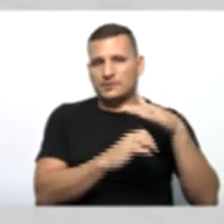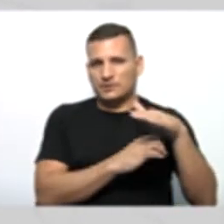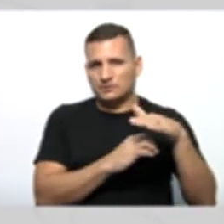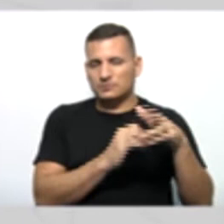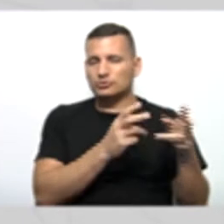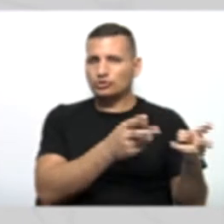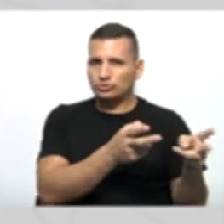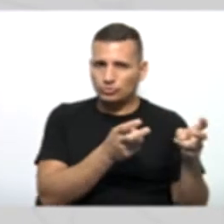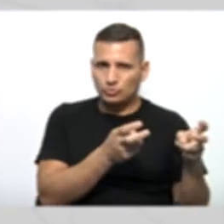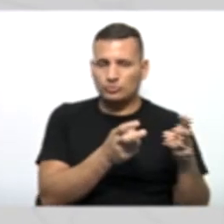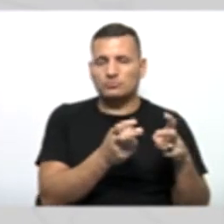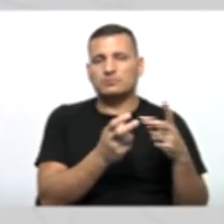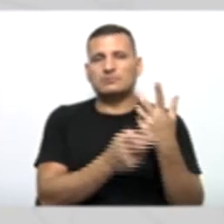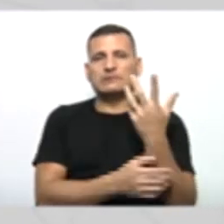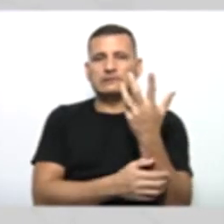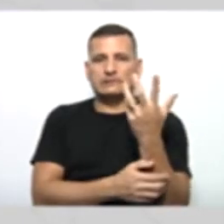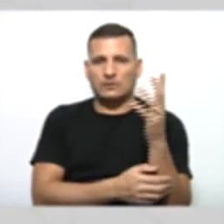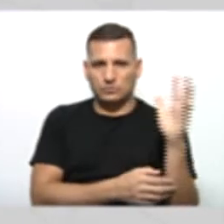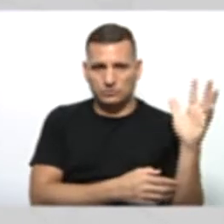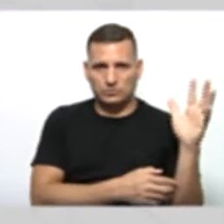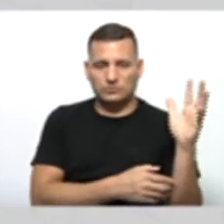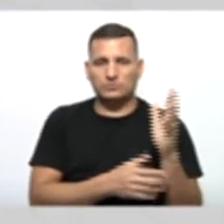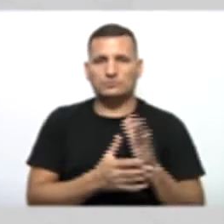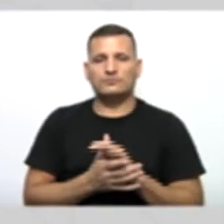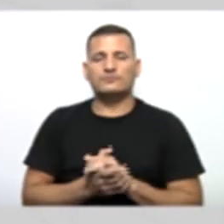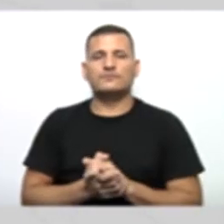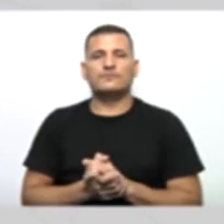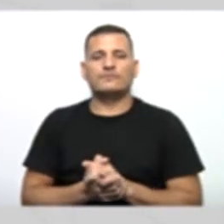retirou da natureza.